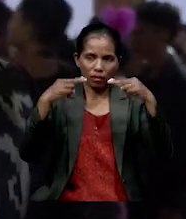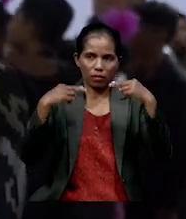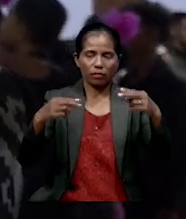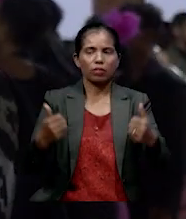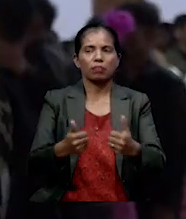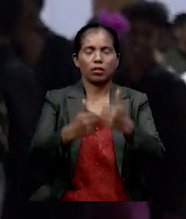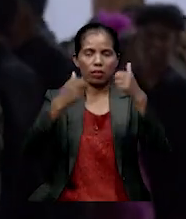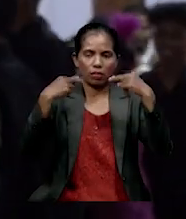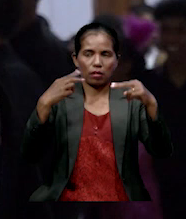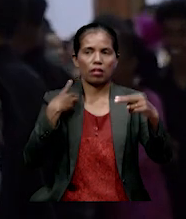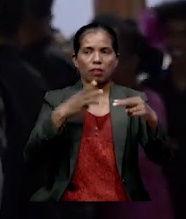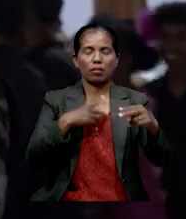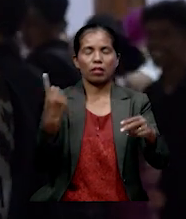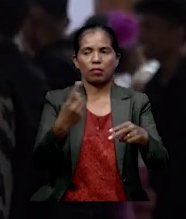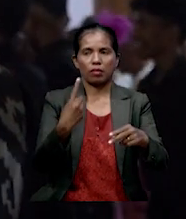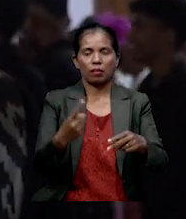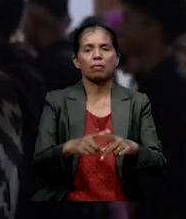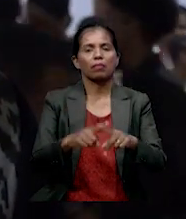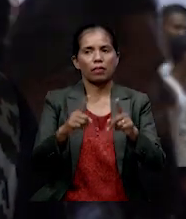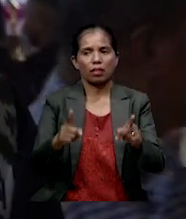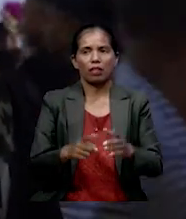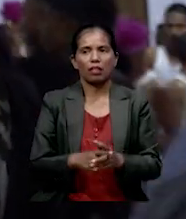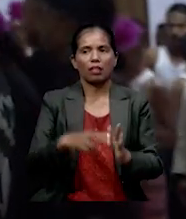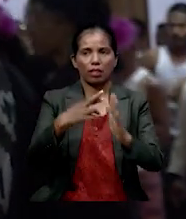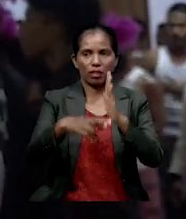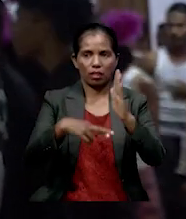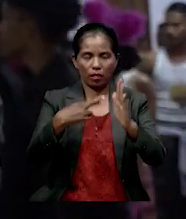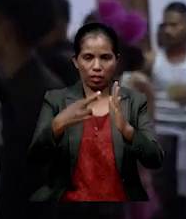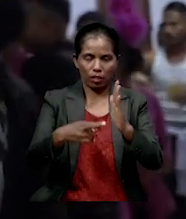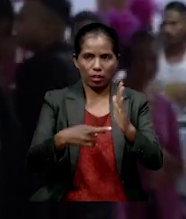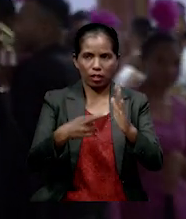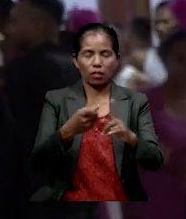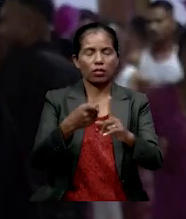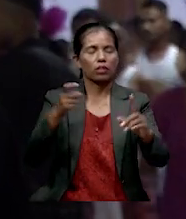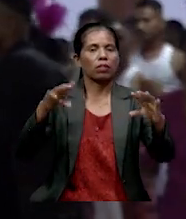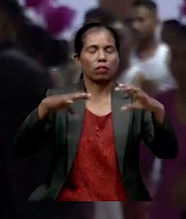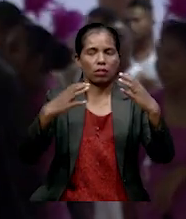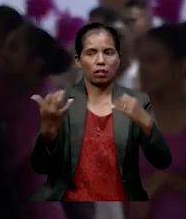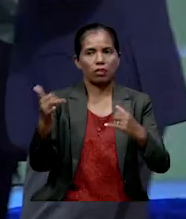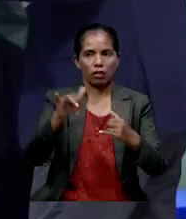competição coral, né? A mim sempre pronto, mas bem depende da regras né, bem que mais se comissão será.